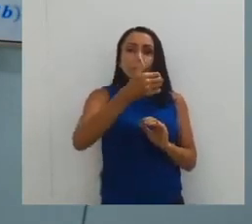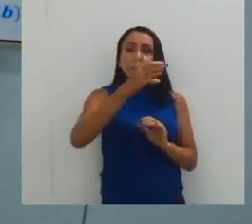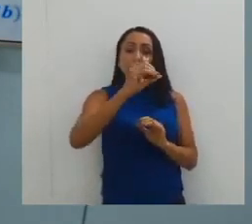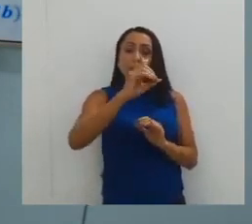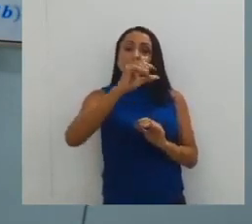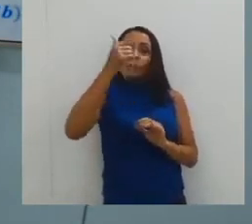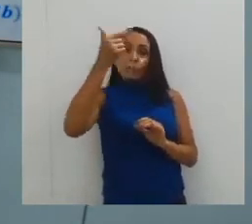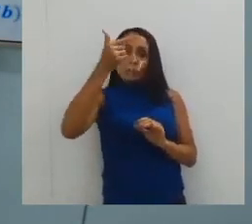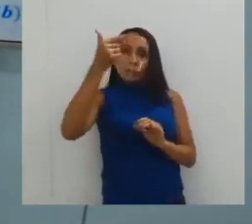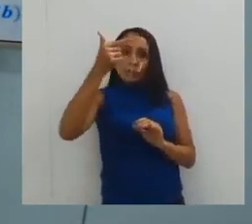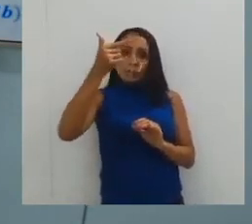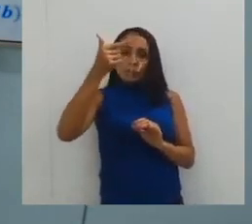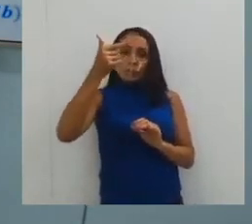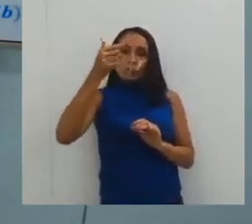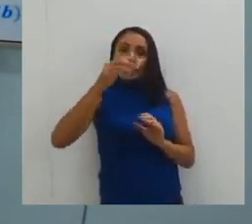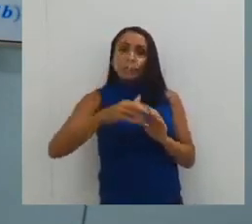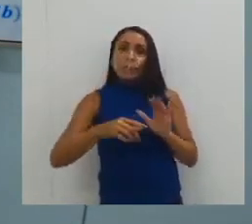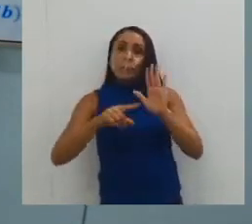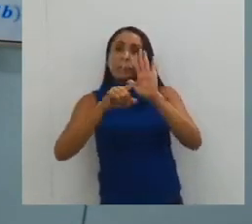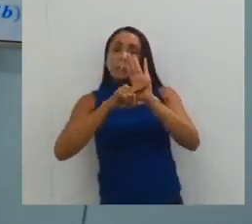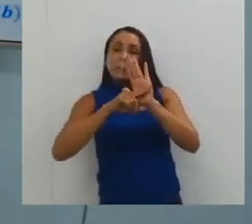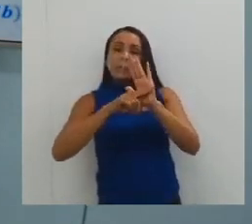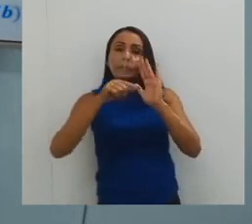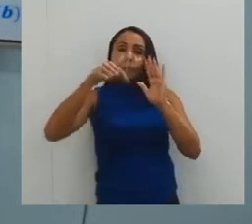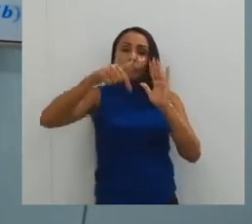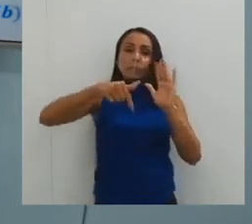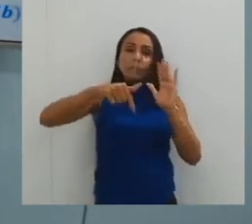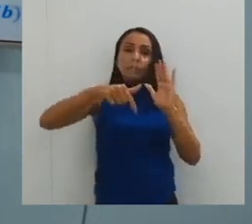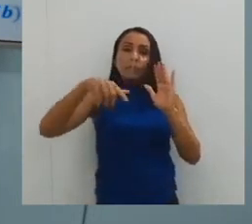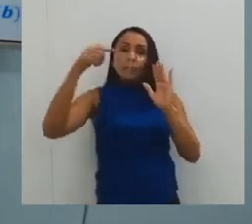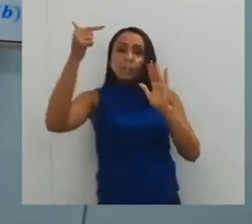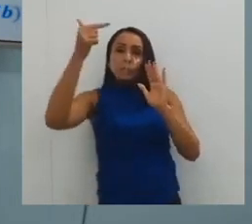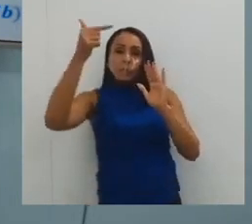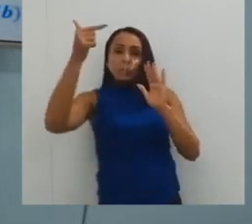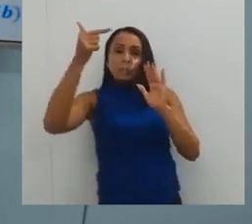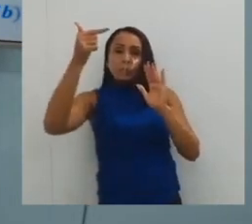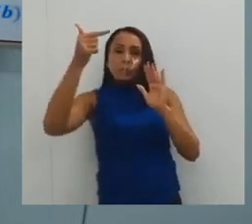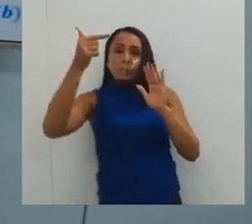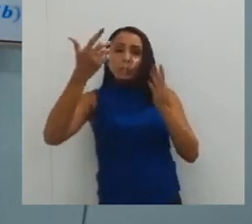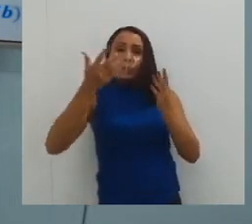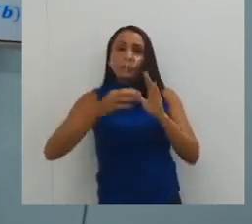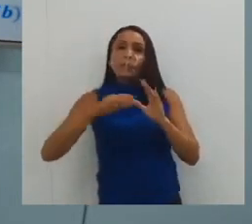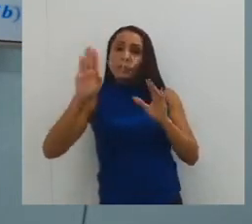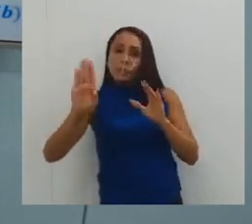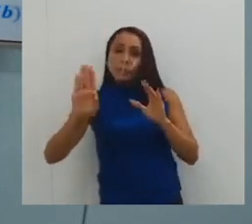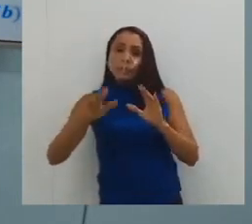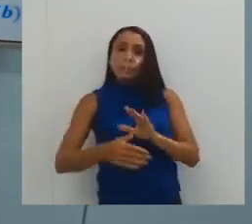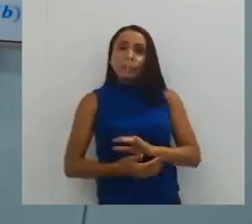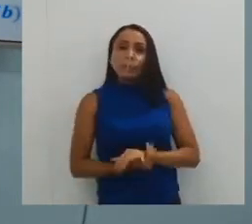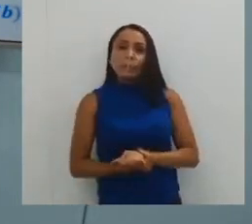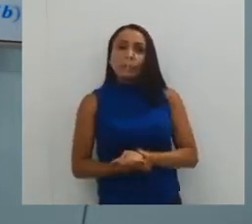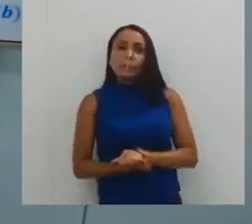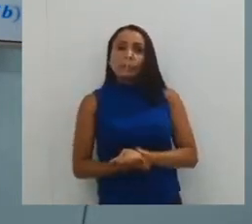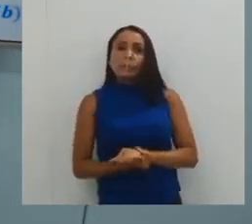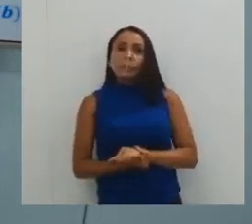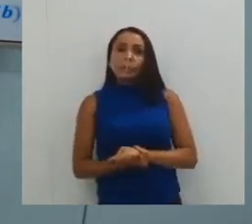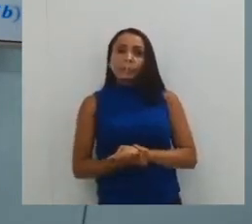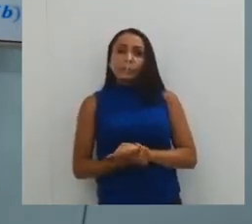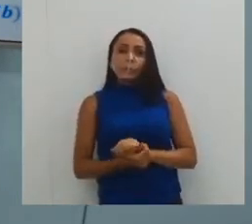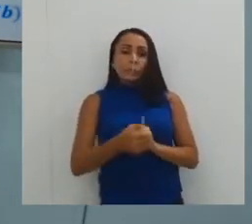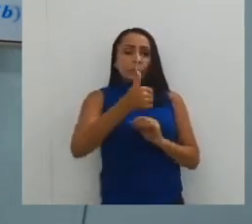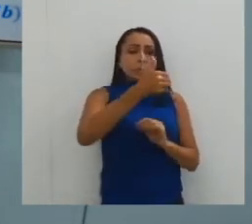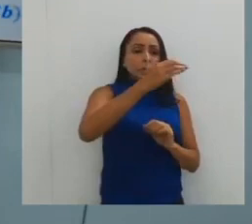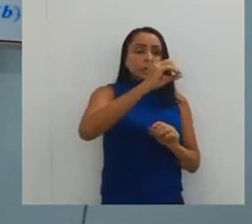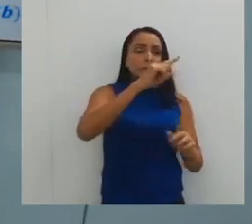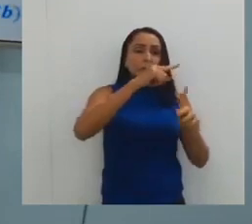ao quadrado, menos 7 ao quadrado, vezes B ao quadrado, que vai ficar, nesse caso aqui, ó,